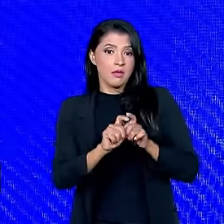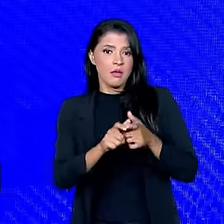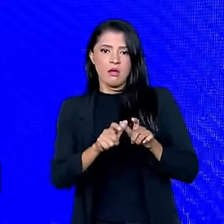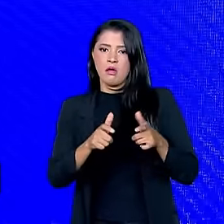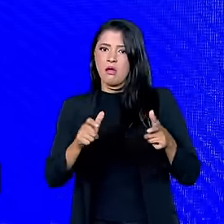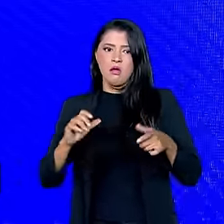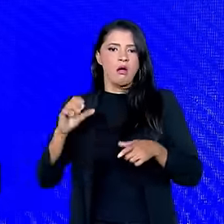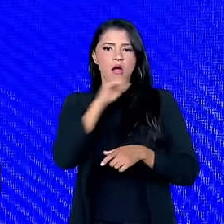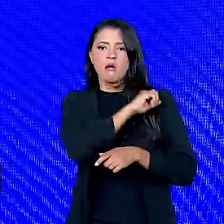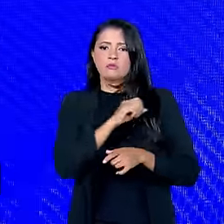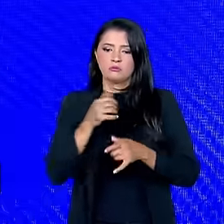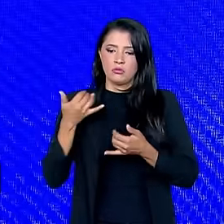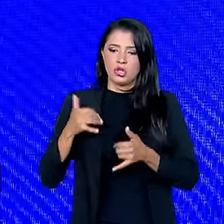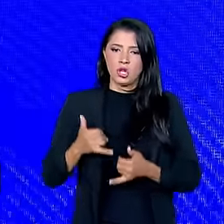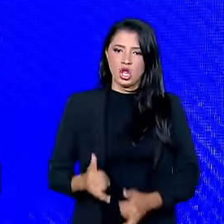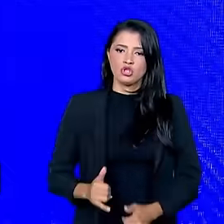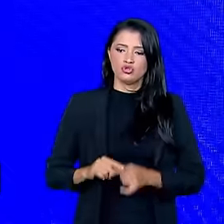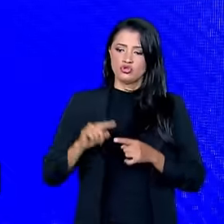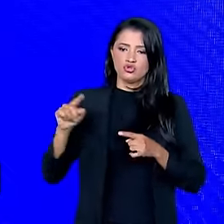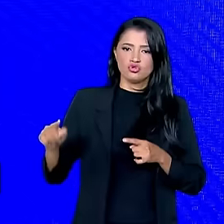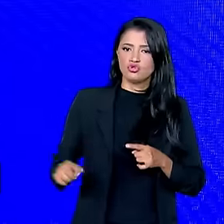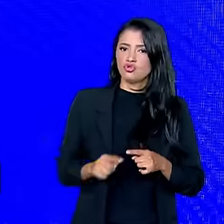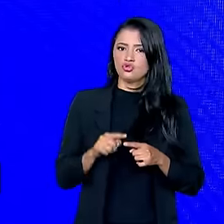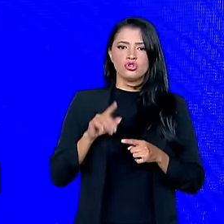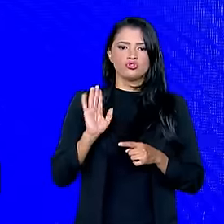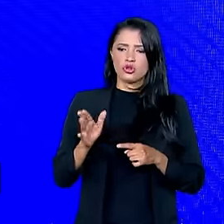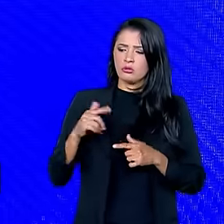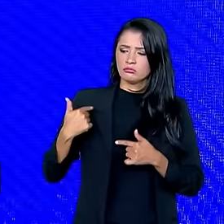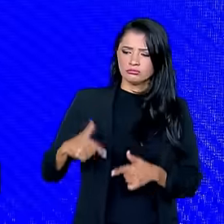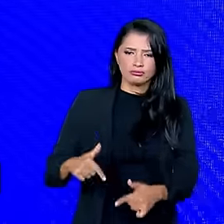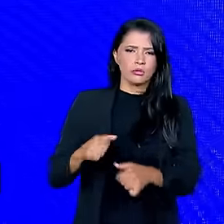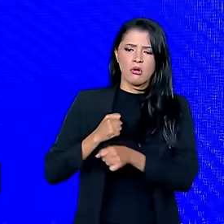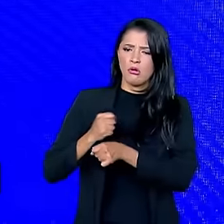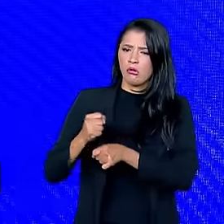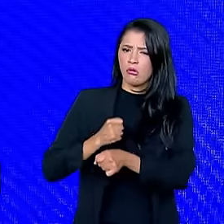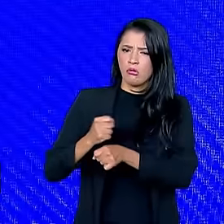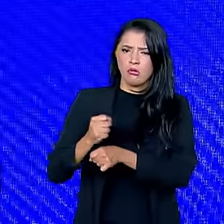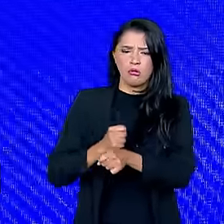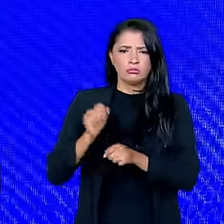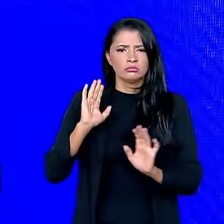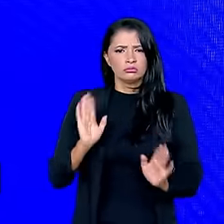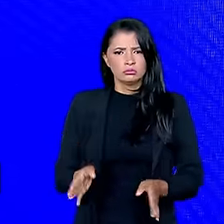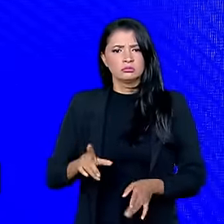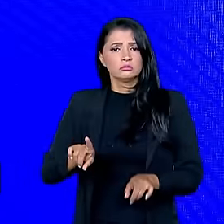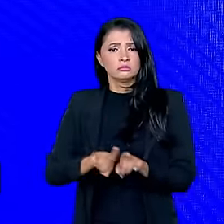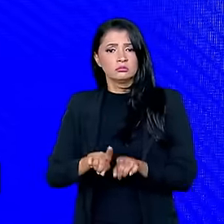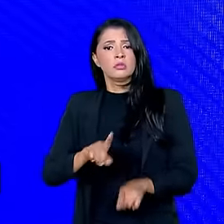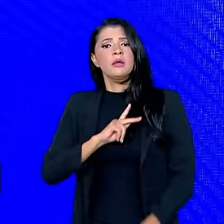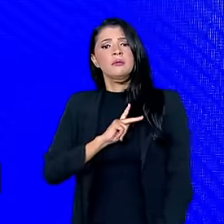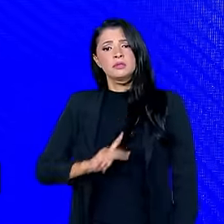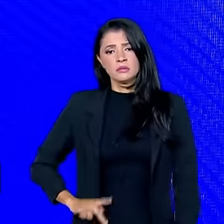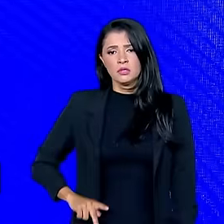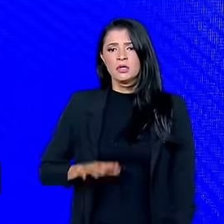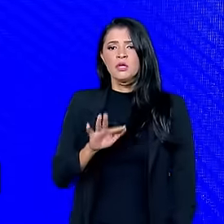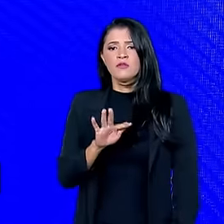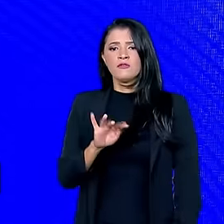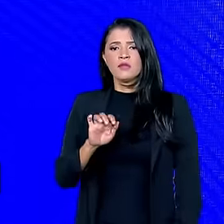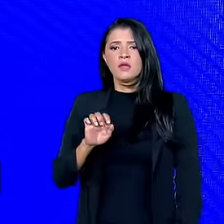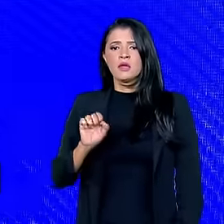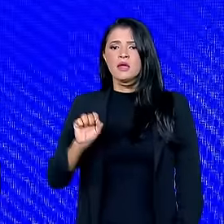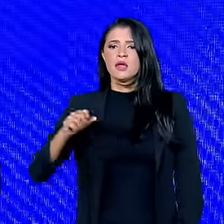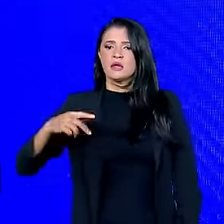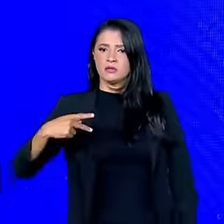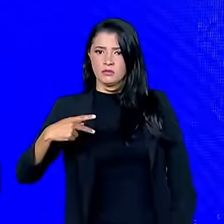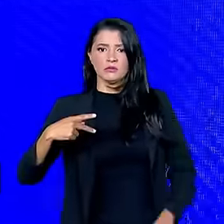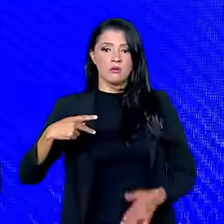empresa de energia renovável, porque trabalha com isso já há muitos anos. Temos aqui o presidente da Fiesp, que também, daqui a um pouco,